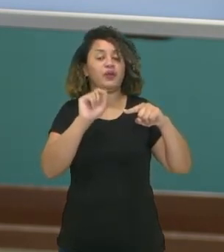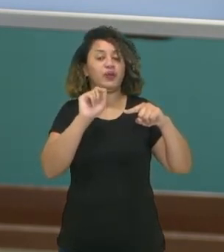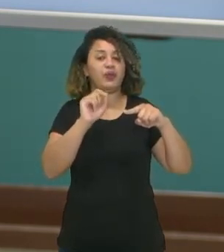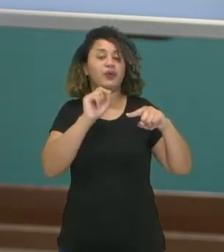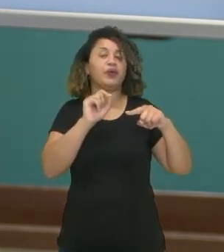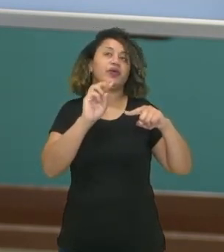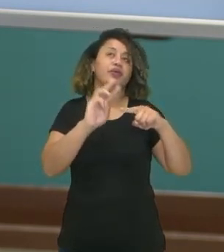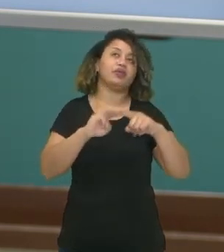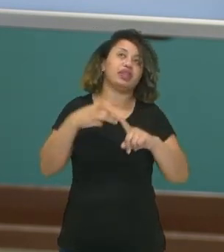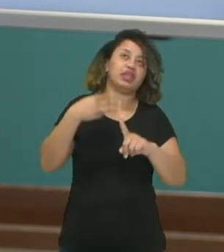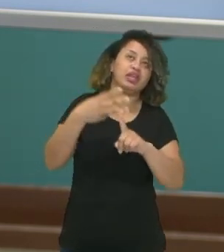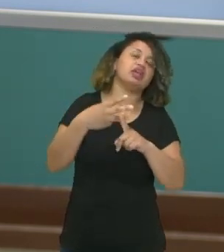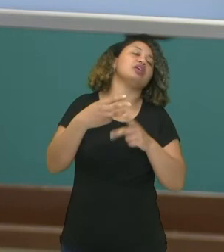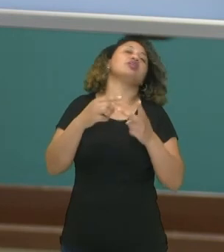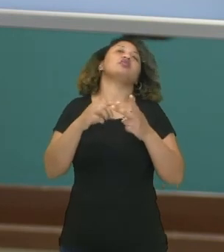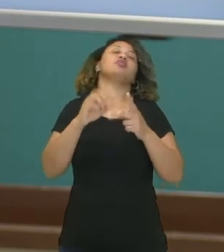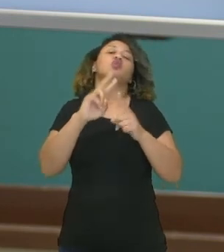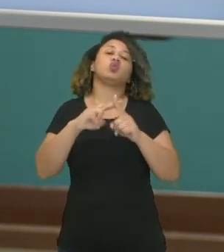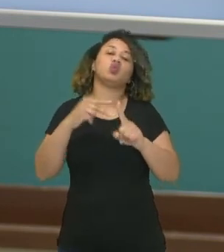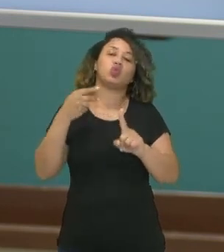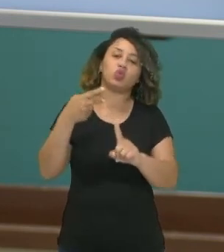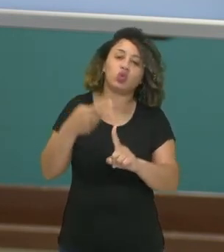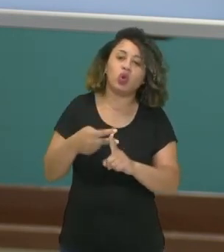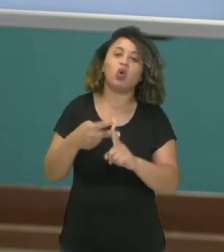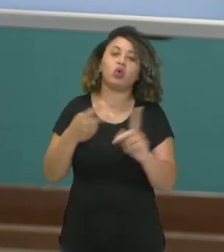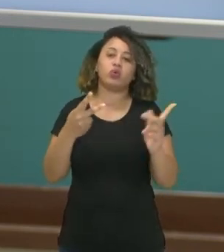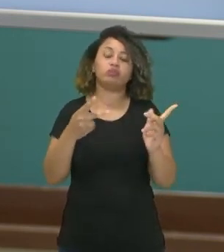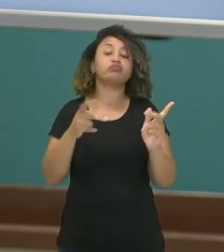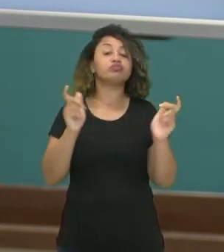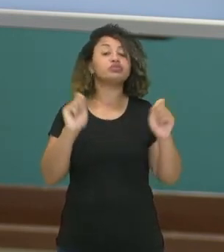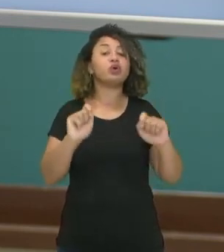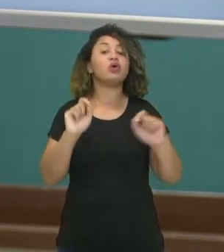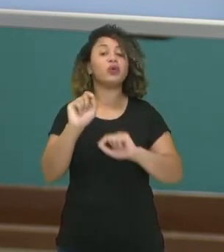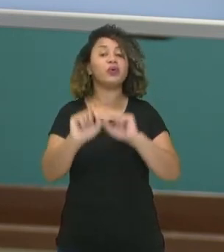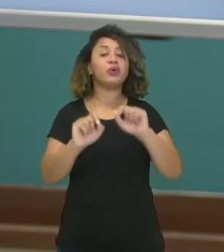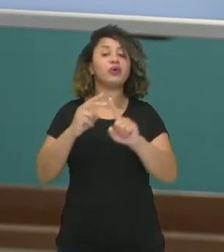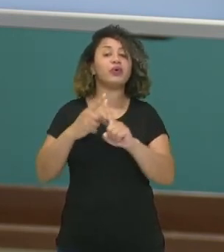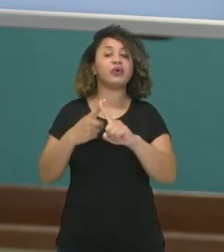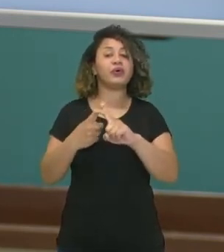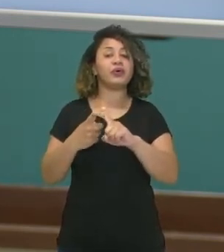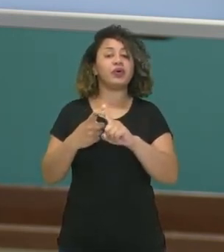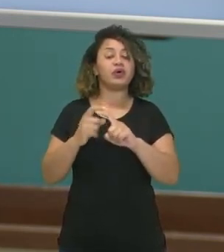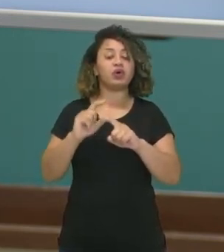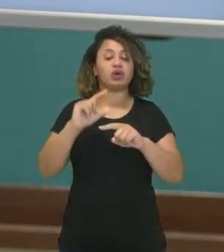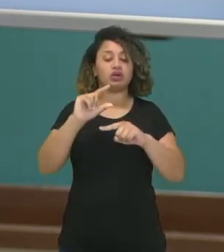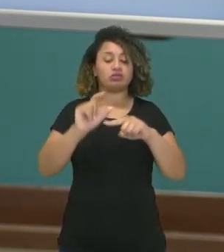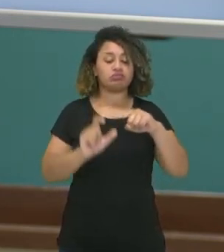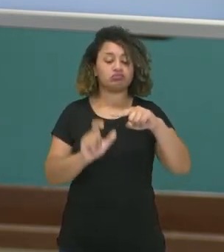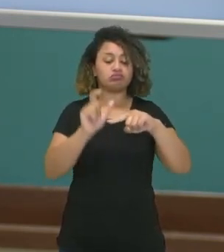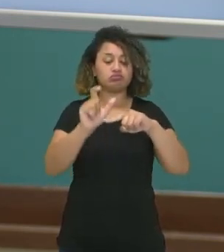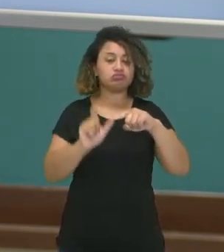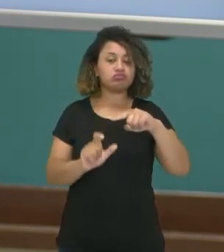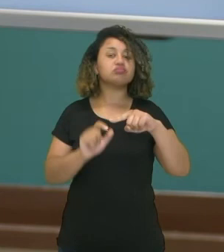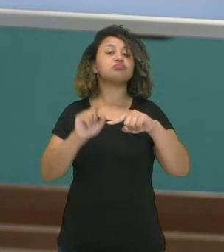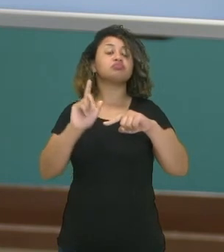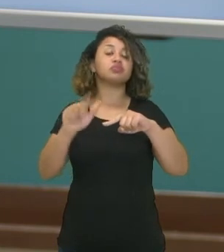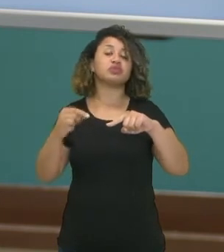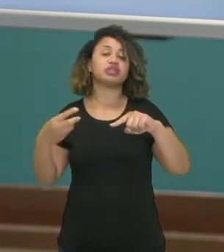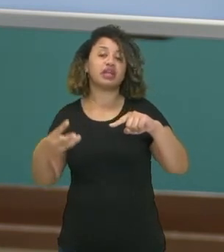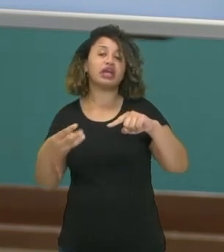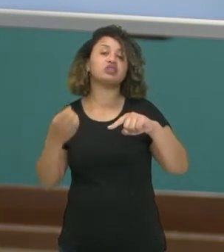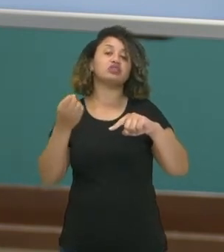o triplo ou o dobro, você pode então multiplicar os dois valores da